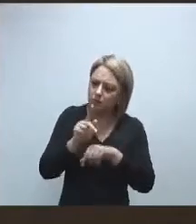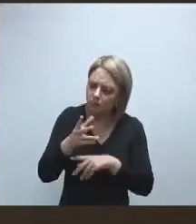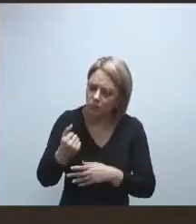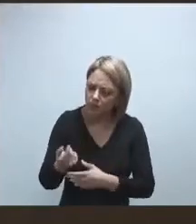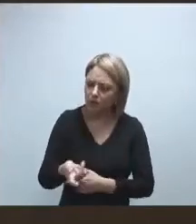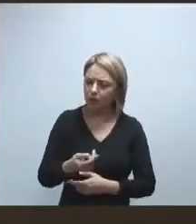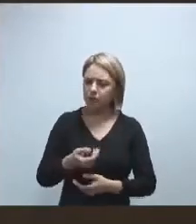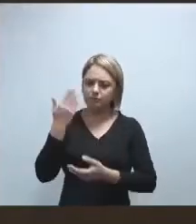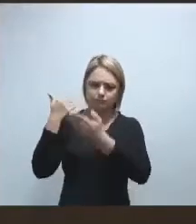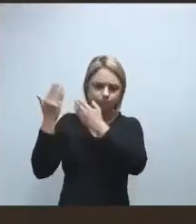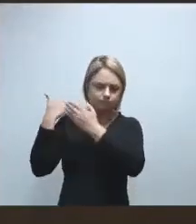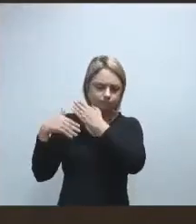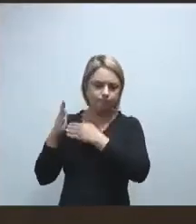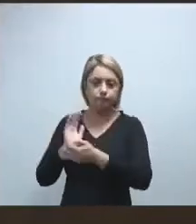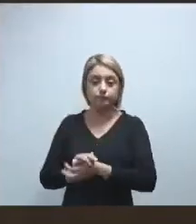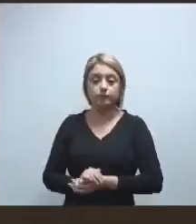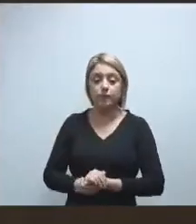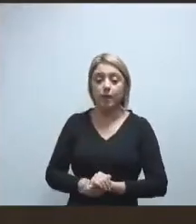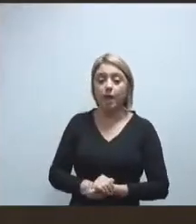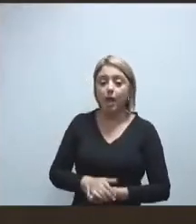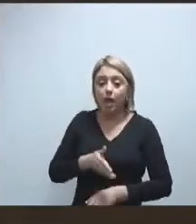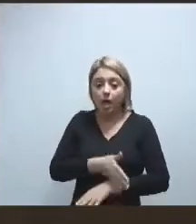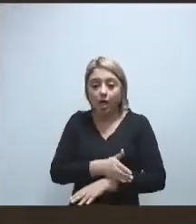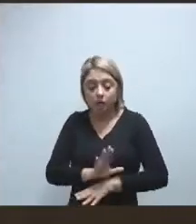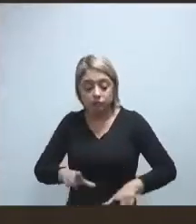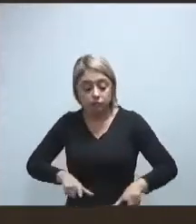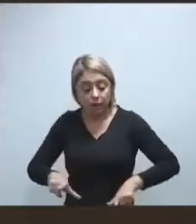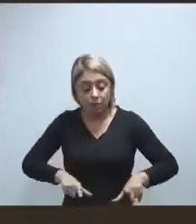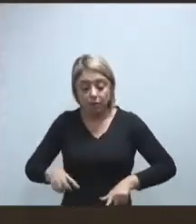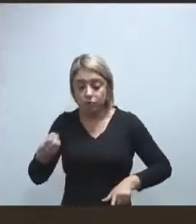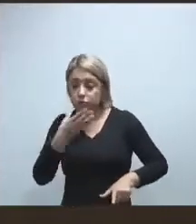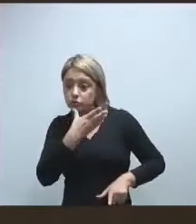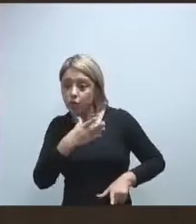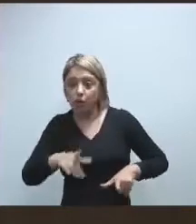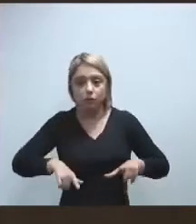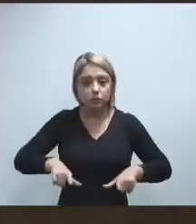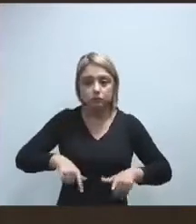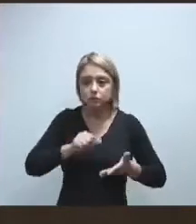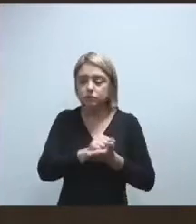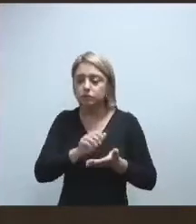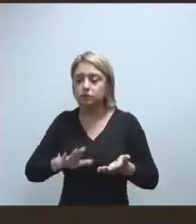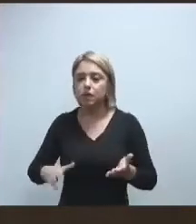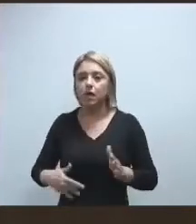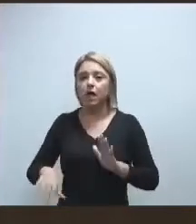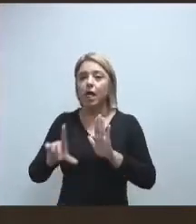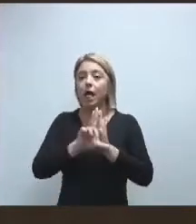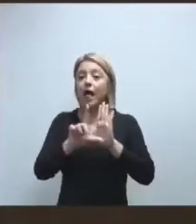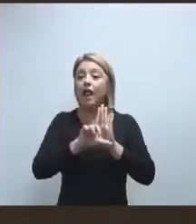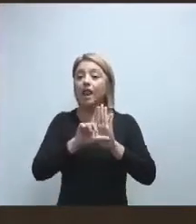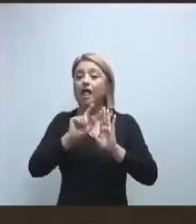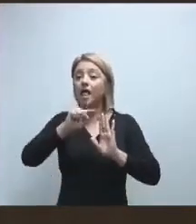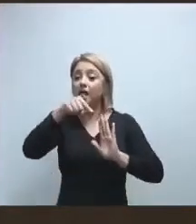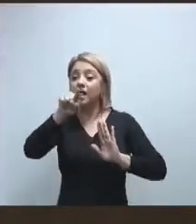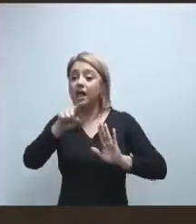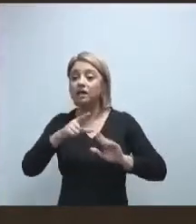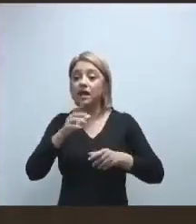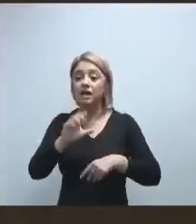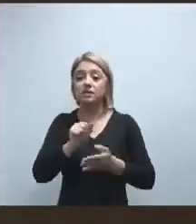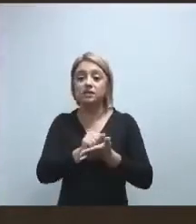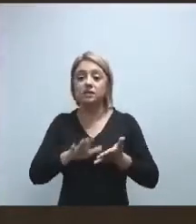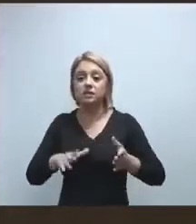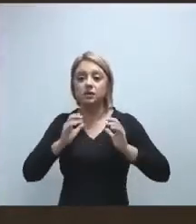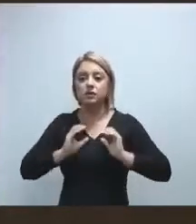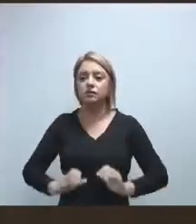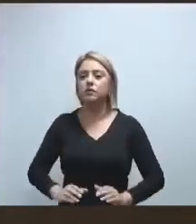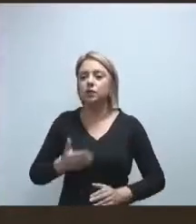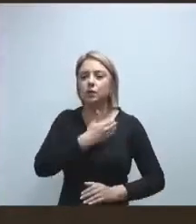o exercício de novas atribuições a lei da ação civil pública nos de um instrumento